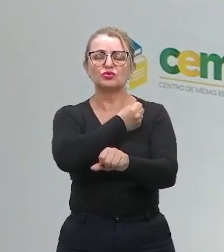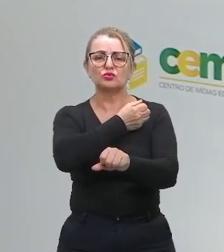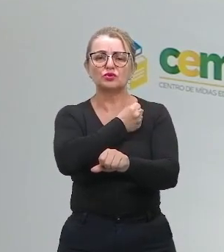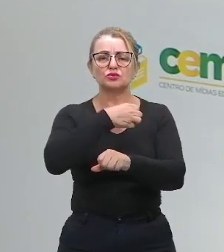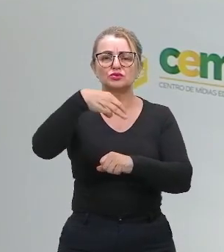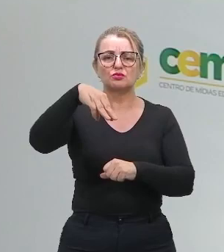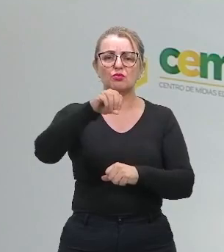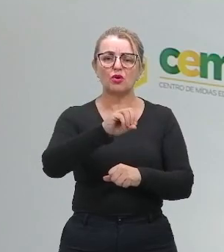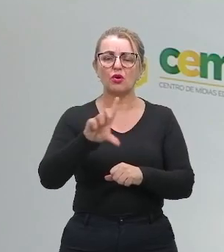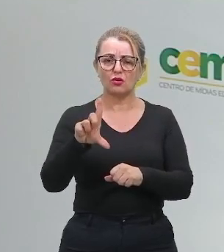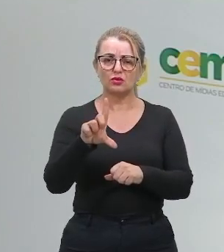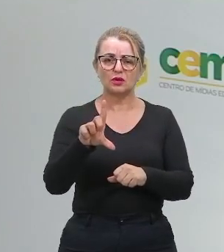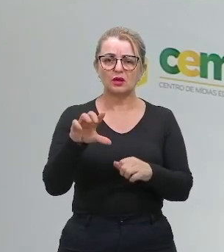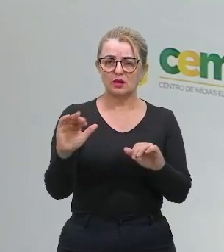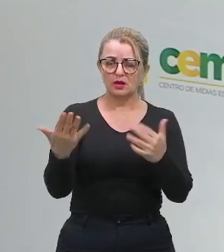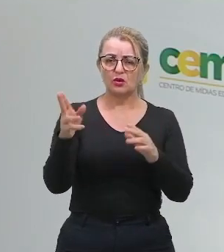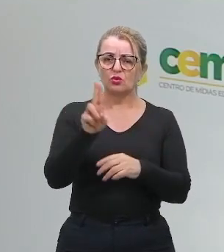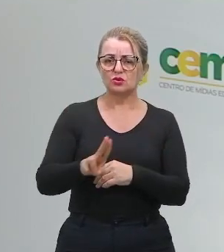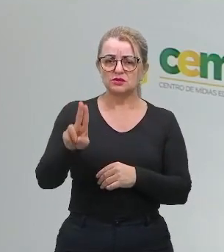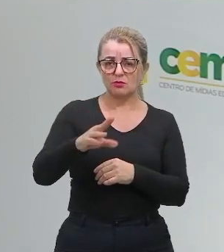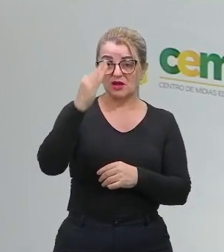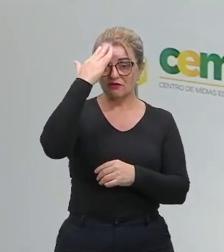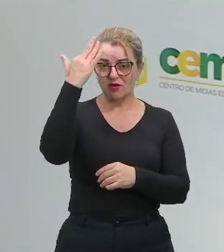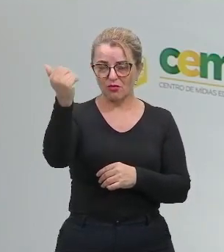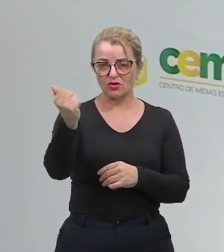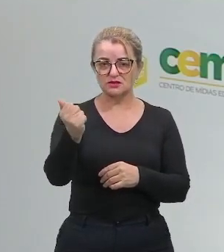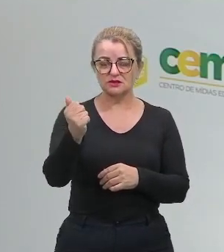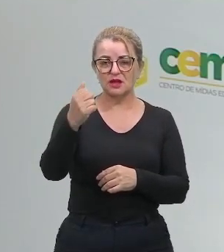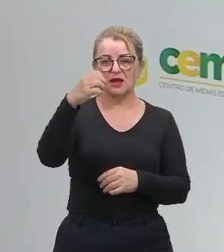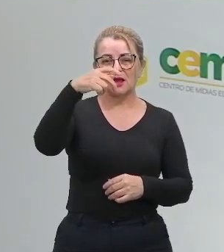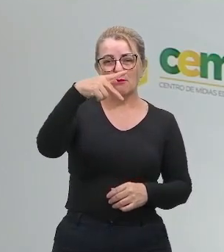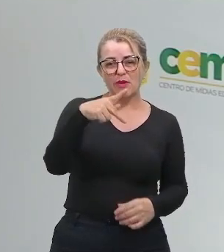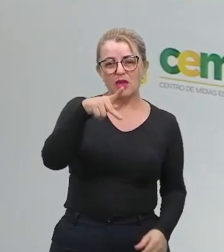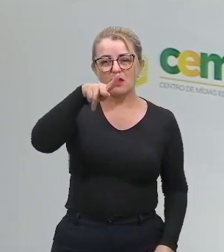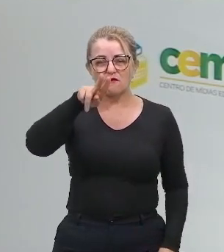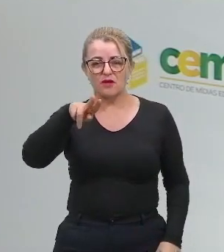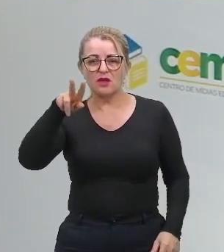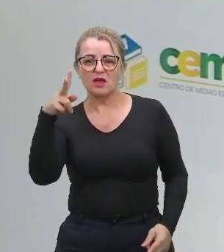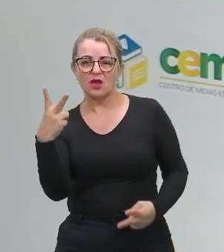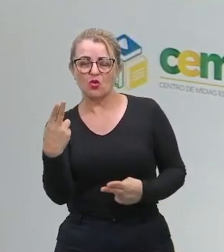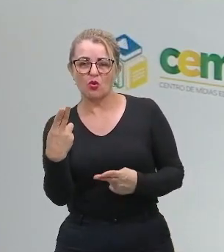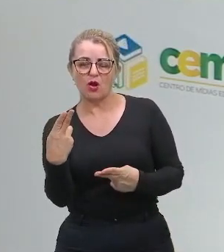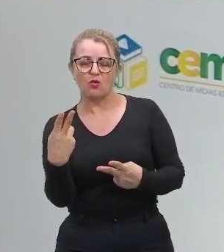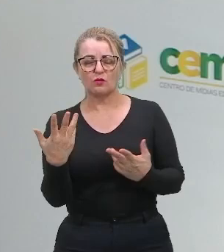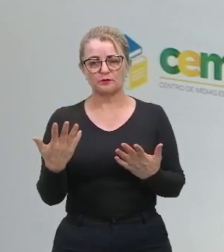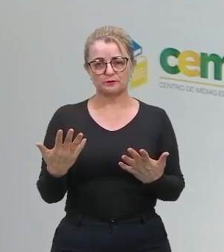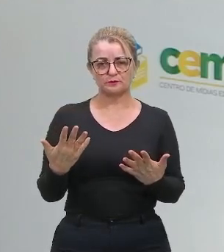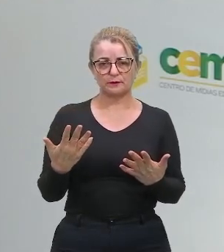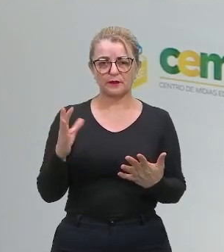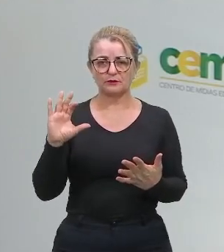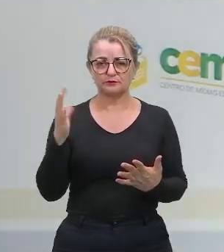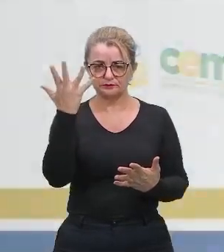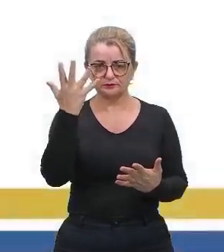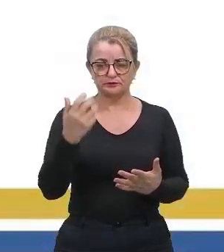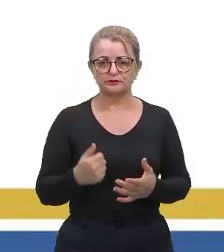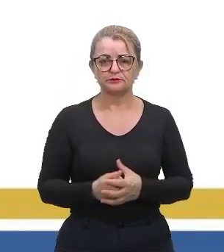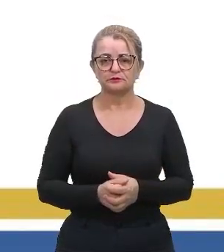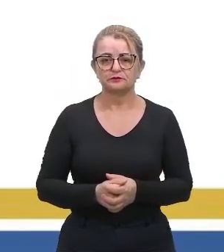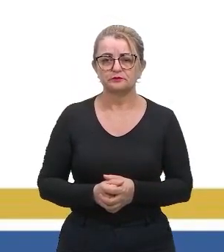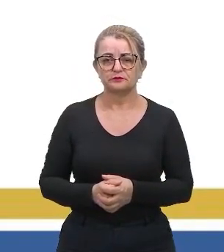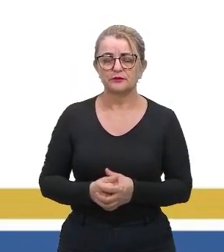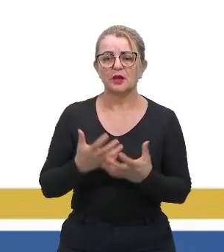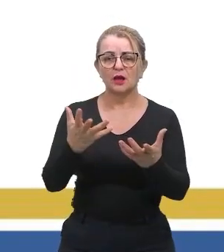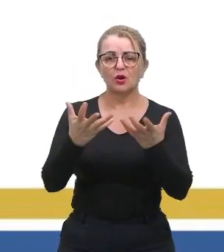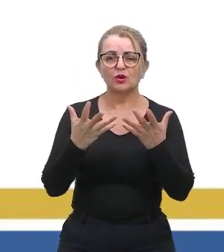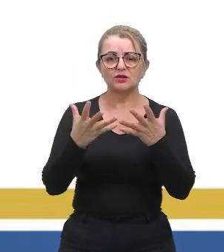equação que eu vou usar? Uma das mais famosas. PV é igual nRT, tá? Então, vamos lá. Como é que resolve? Eu